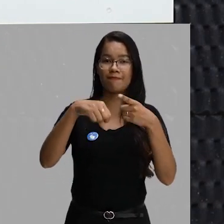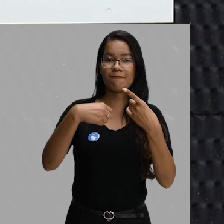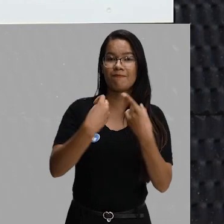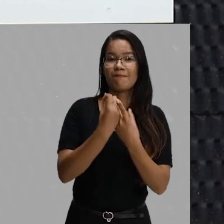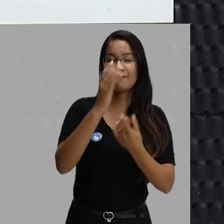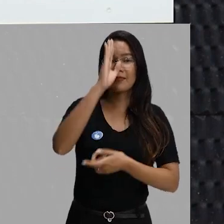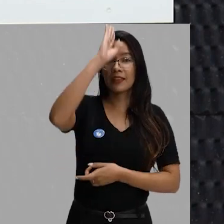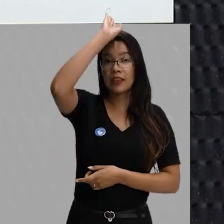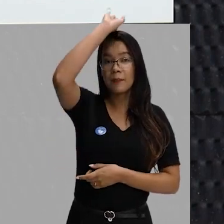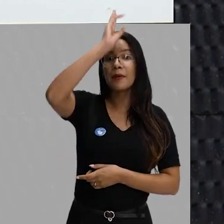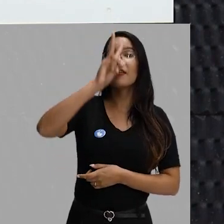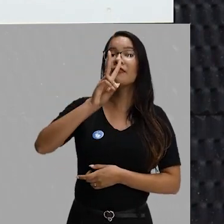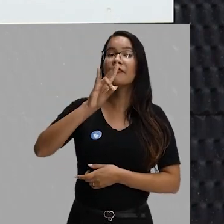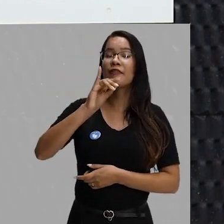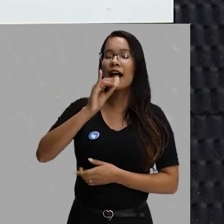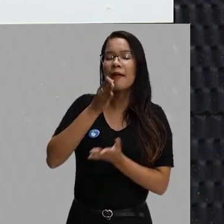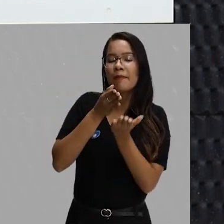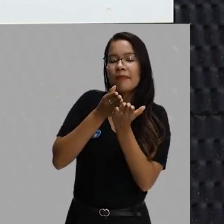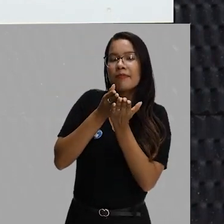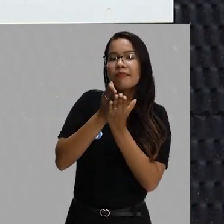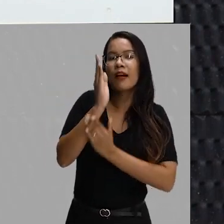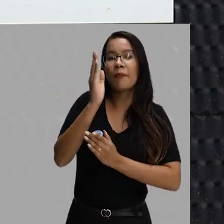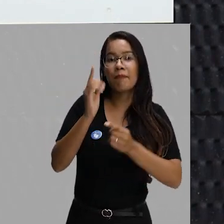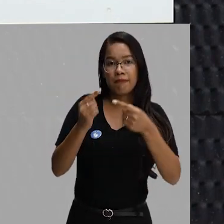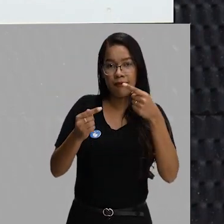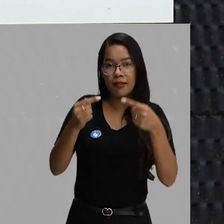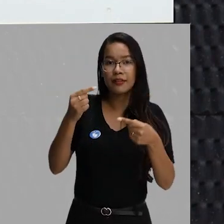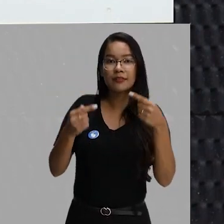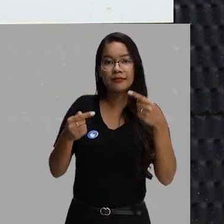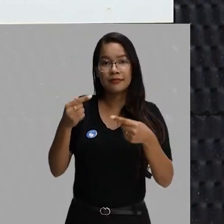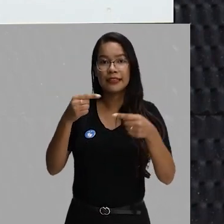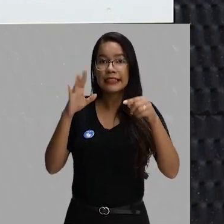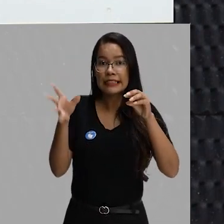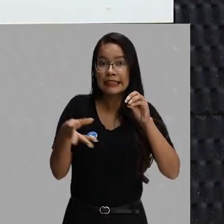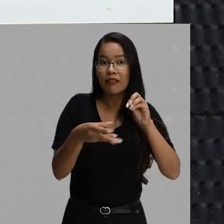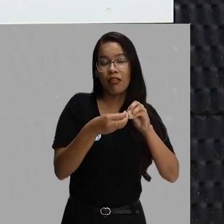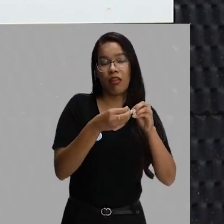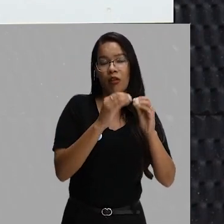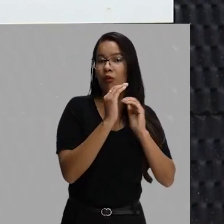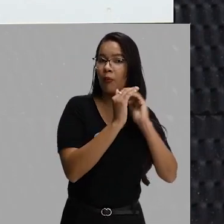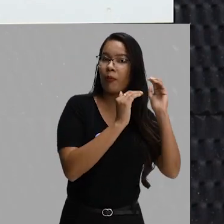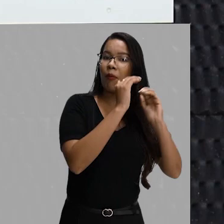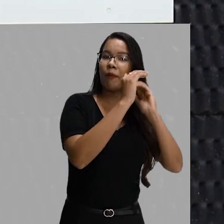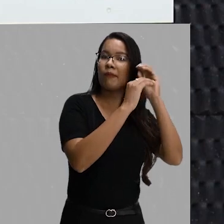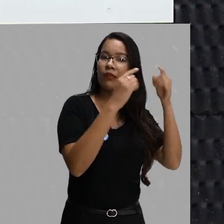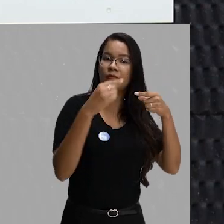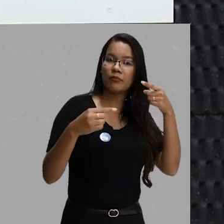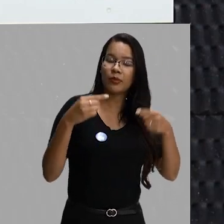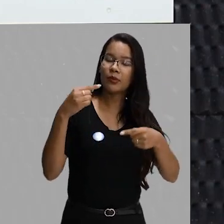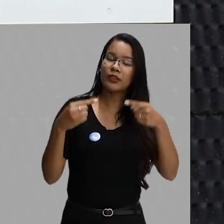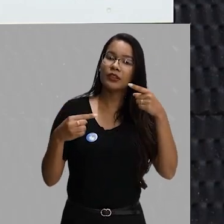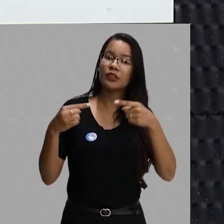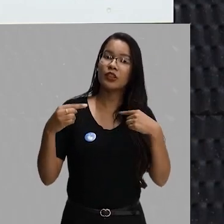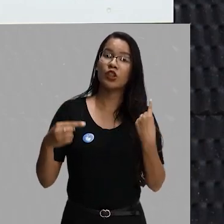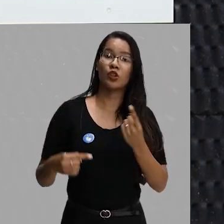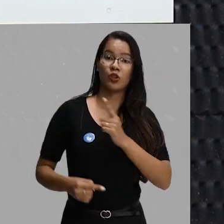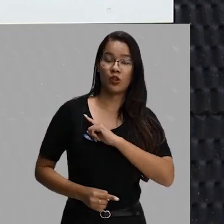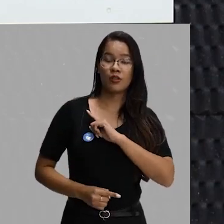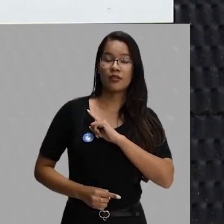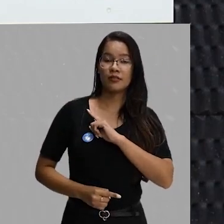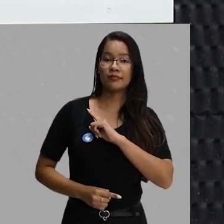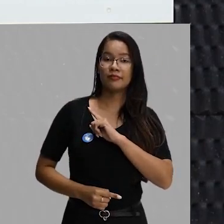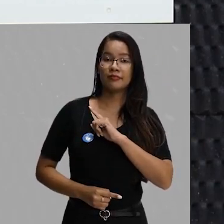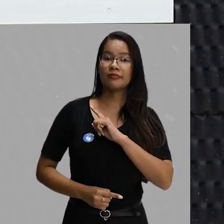ela vai perpassar politicamente. E dentro desse processo político, nós